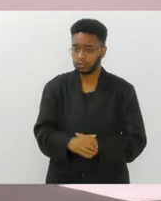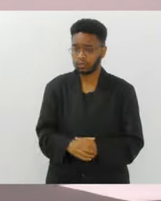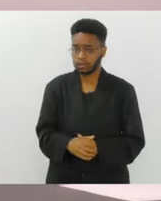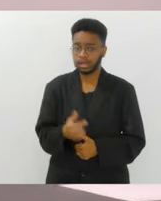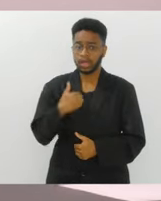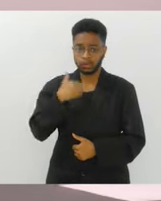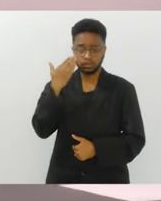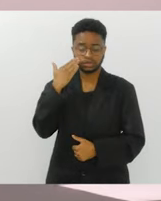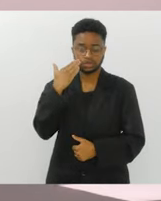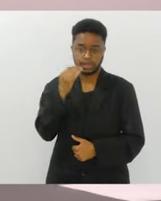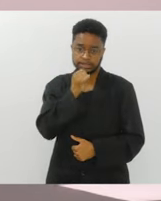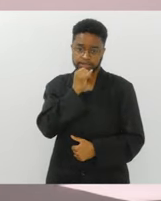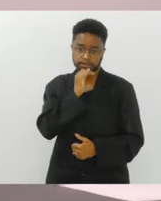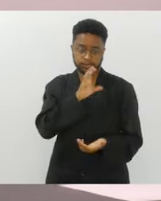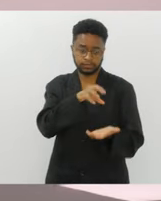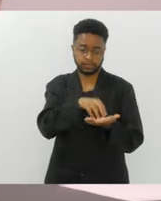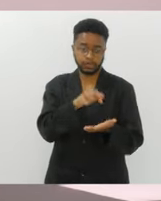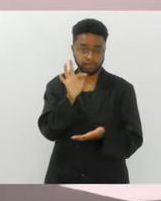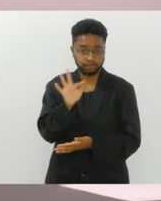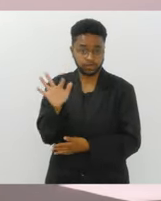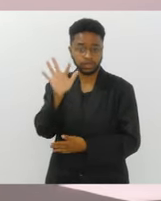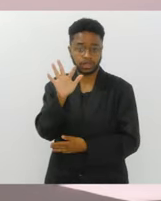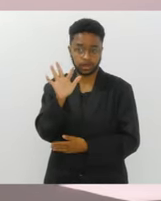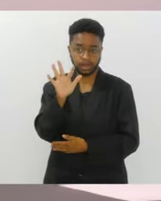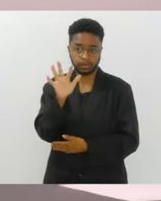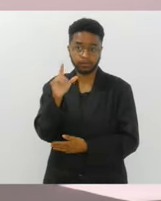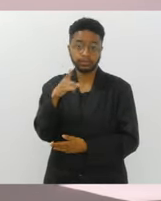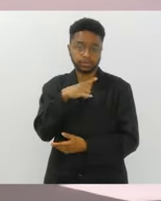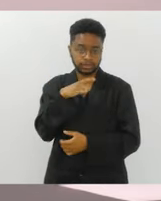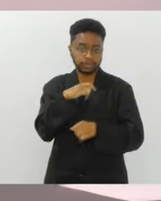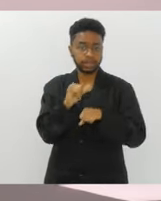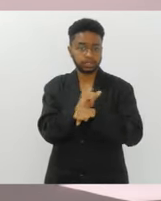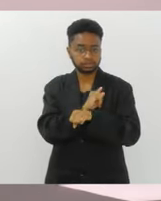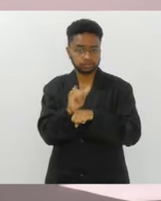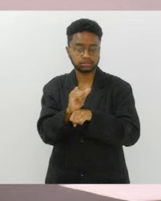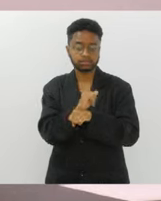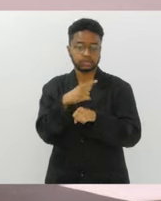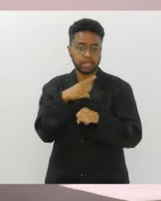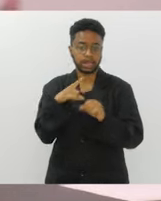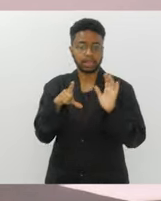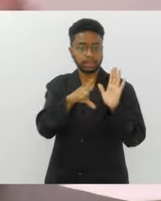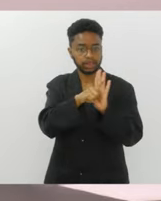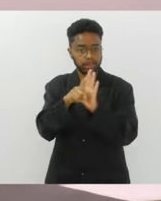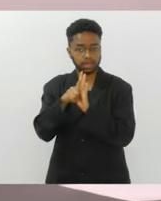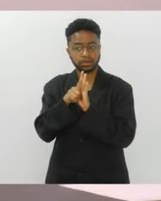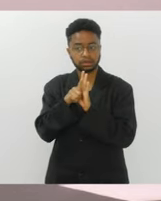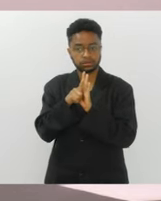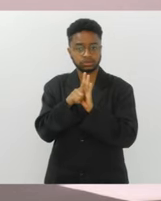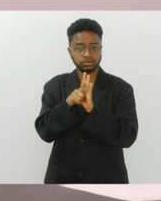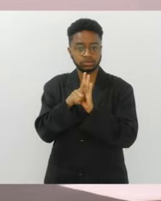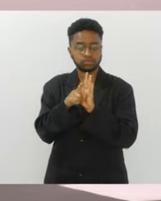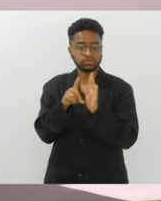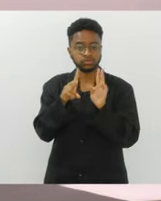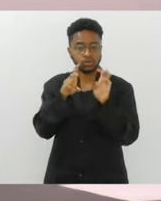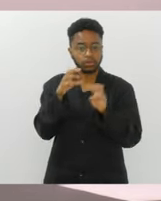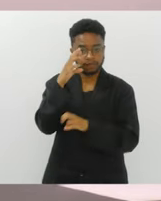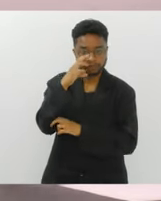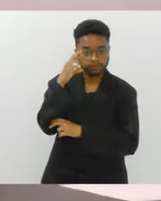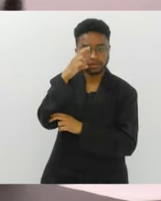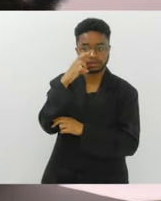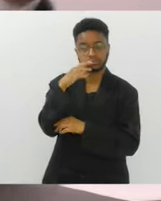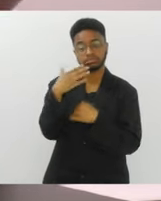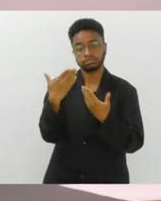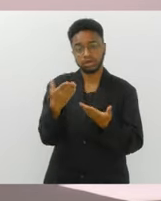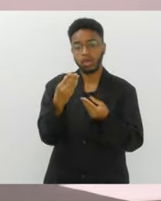Reguladora Federal, por exemplo, a gente observa mecanismos legais previstos de direção técnica, direção fiscal. Que aí você vai